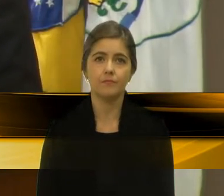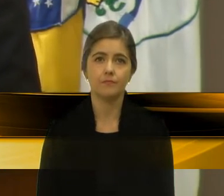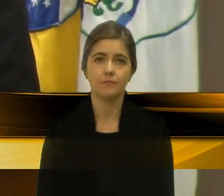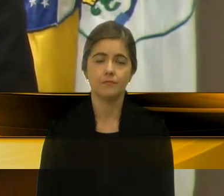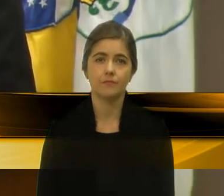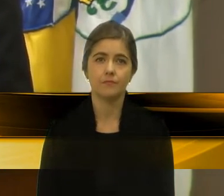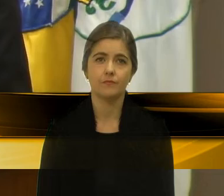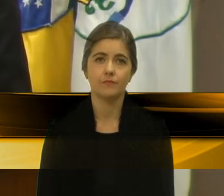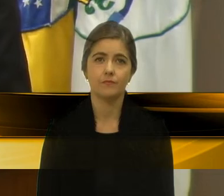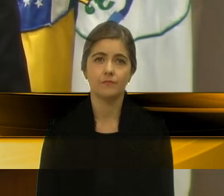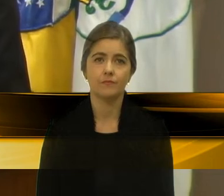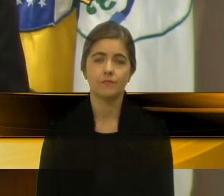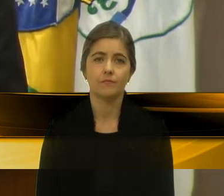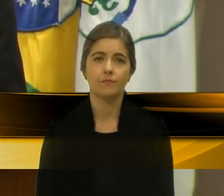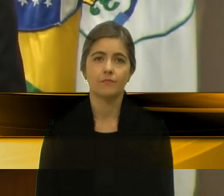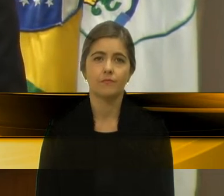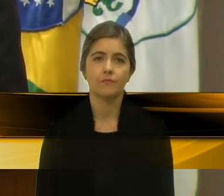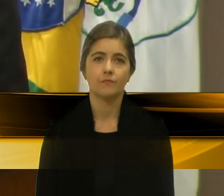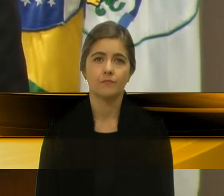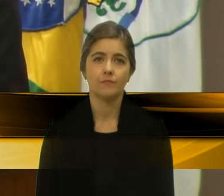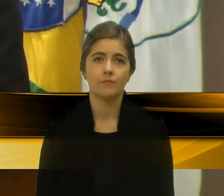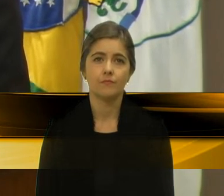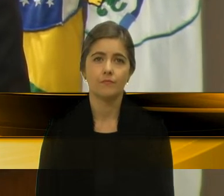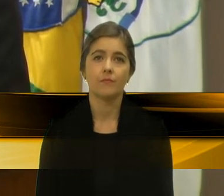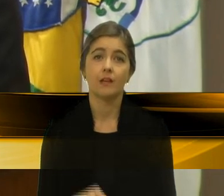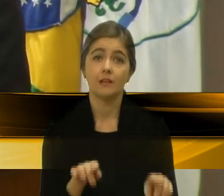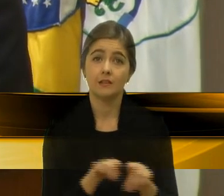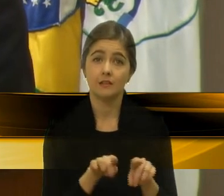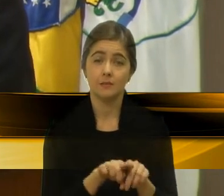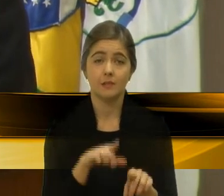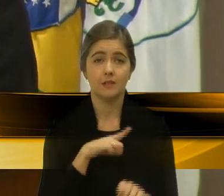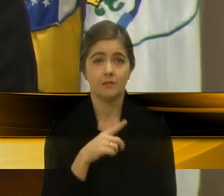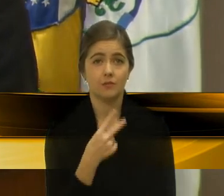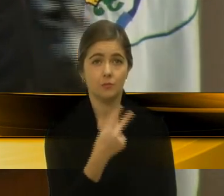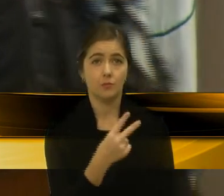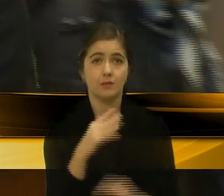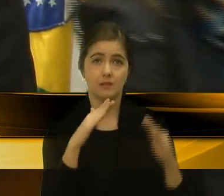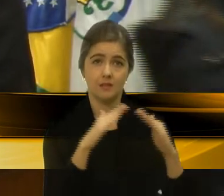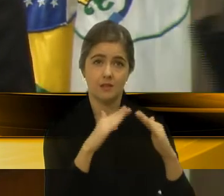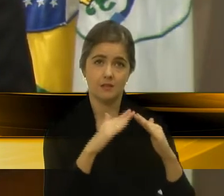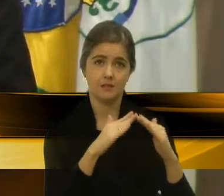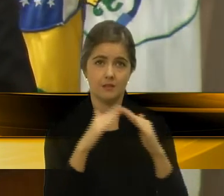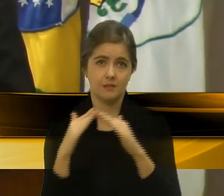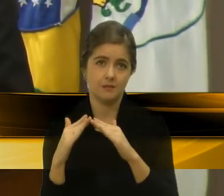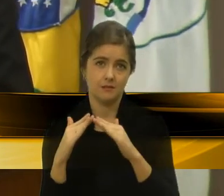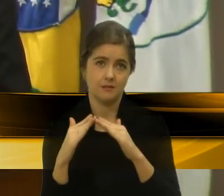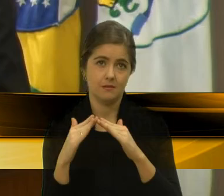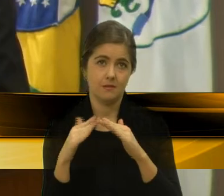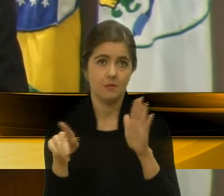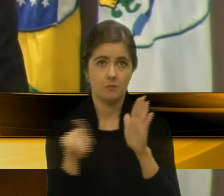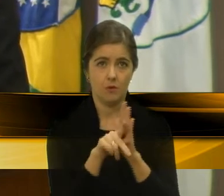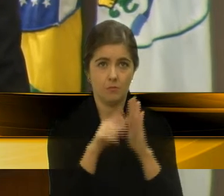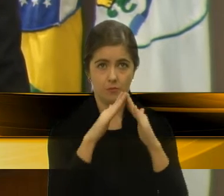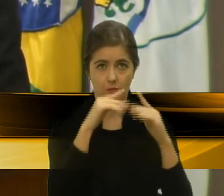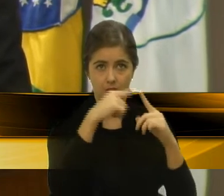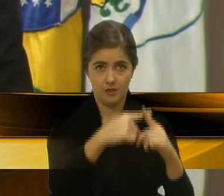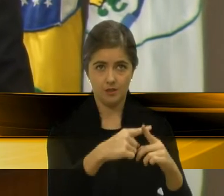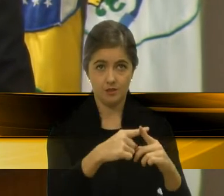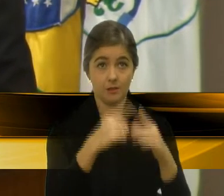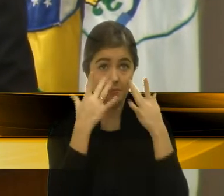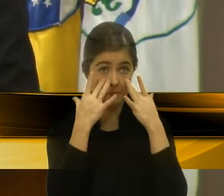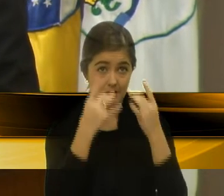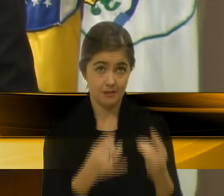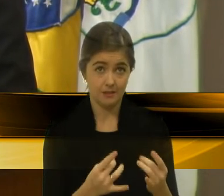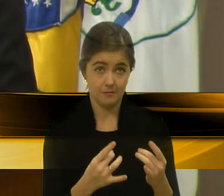A ordem passava, assim, a manter 2 casas em Caxias. Vejam, percebam, atentem. Os monges